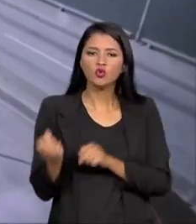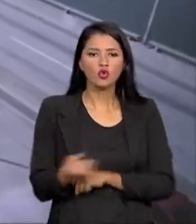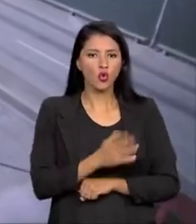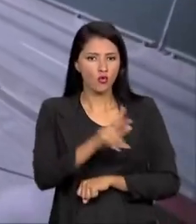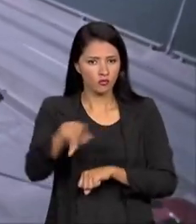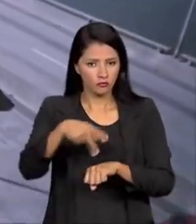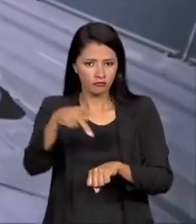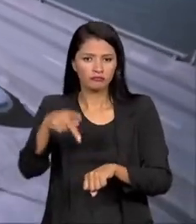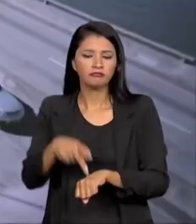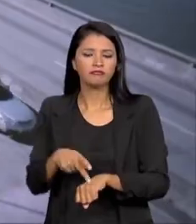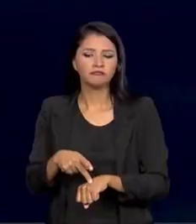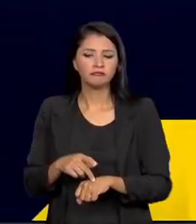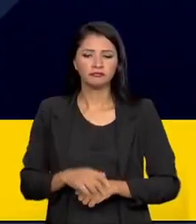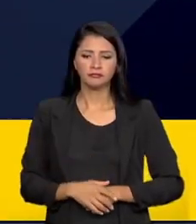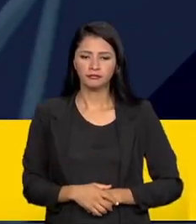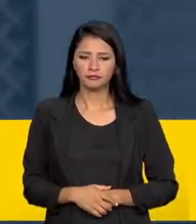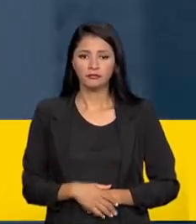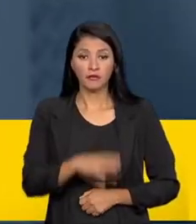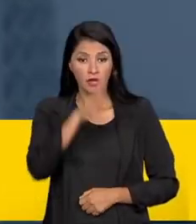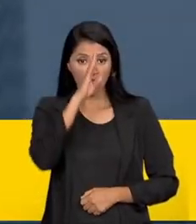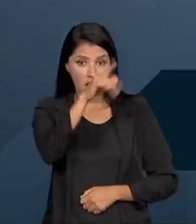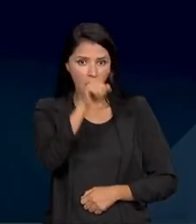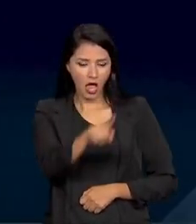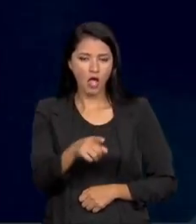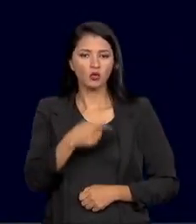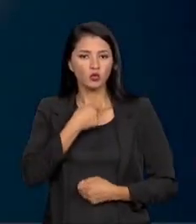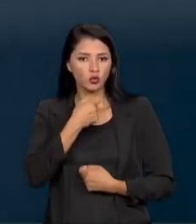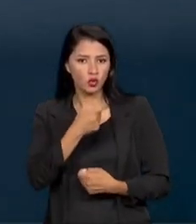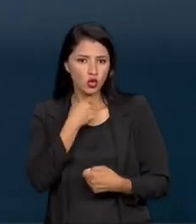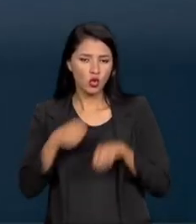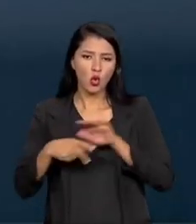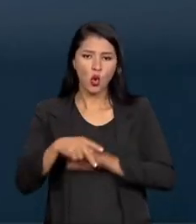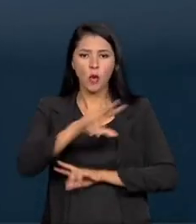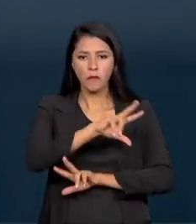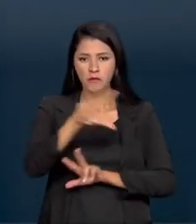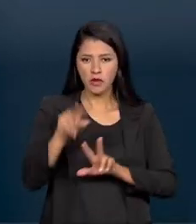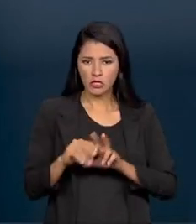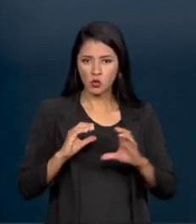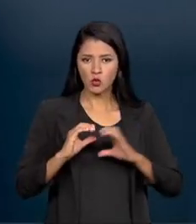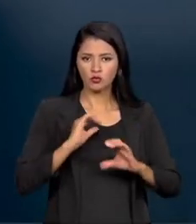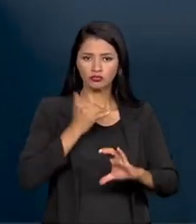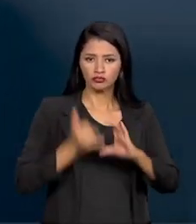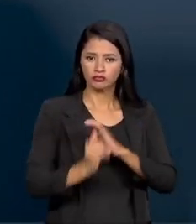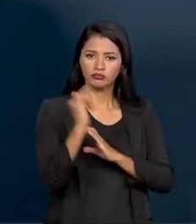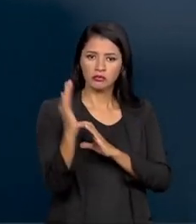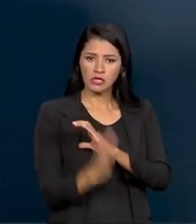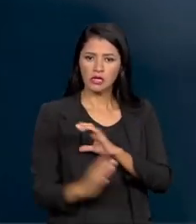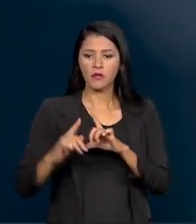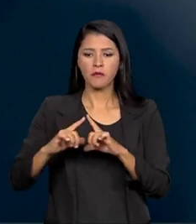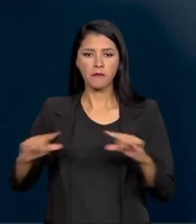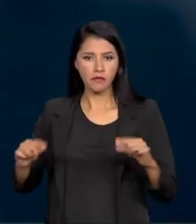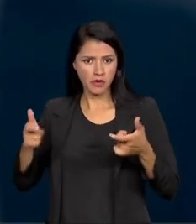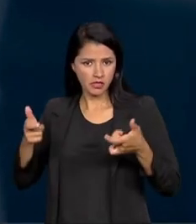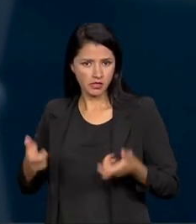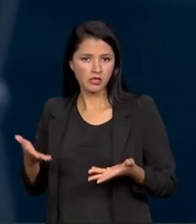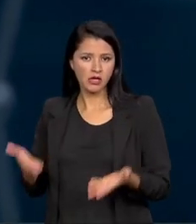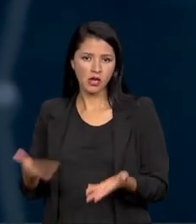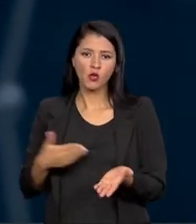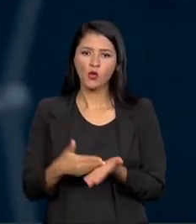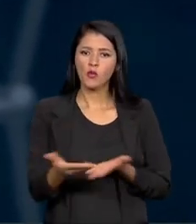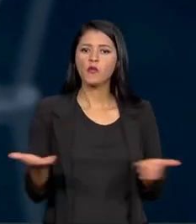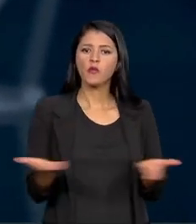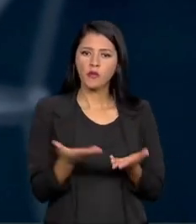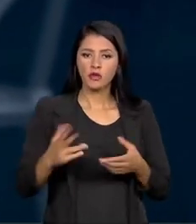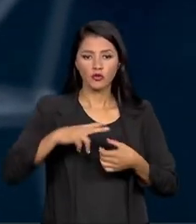país direto dos estúdios da empresa Brasil de Comunicação em Brasília vem aí